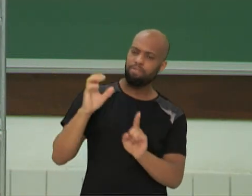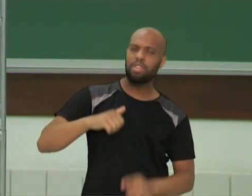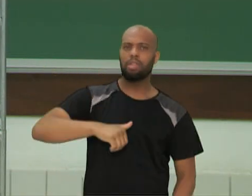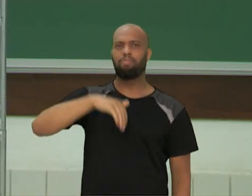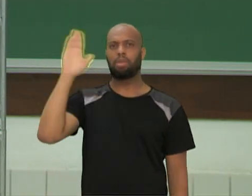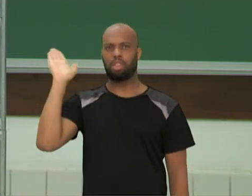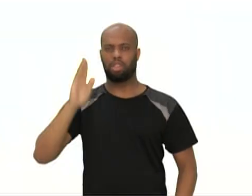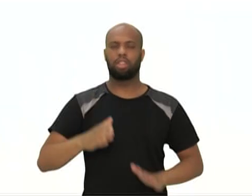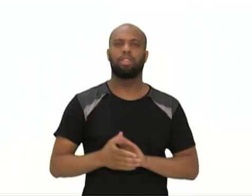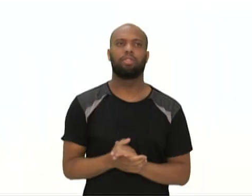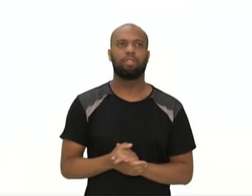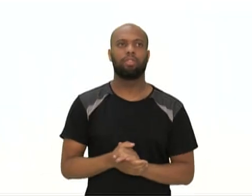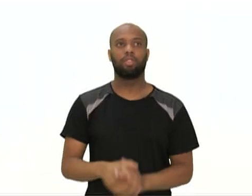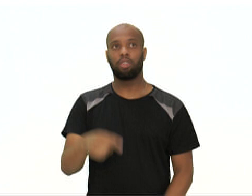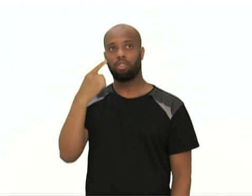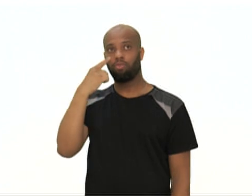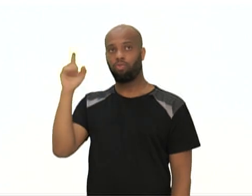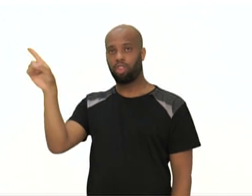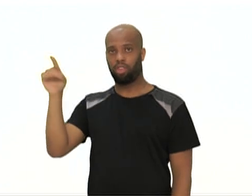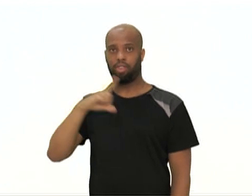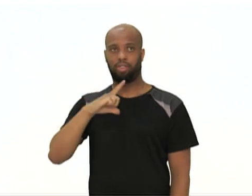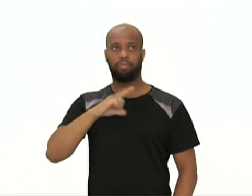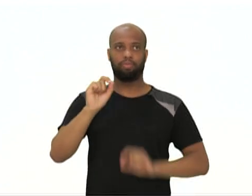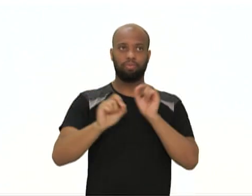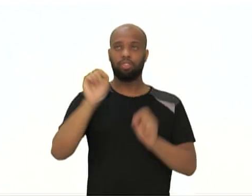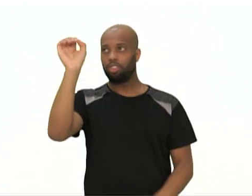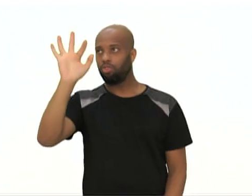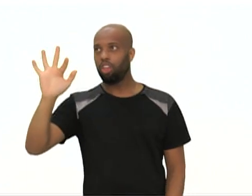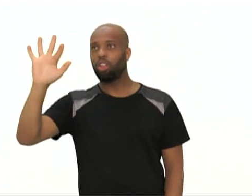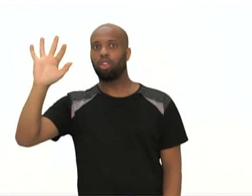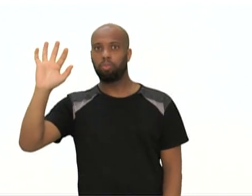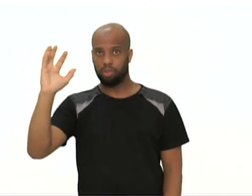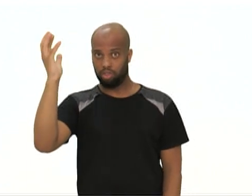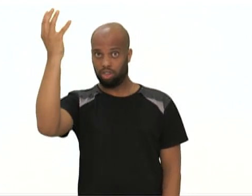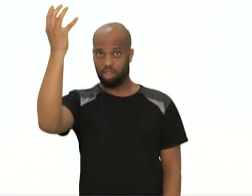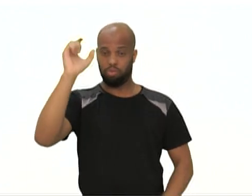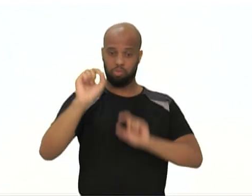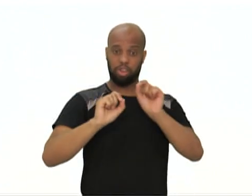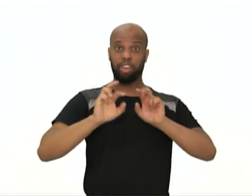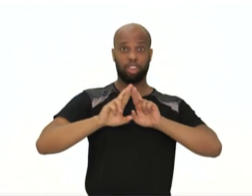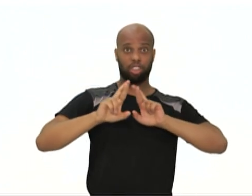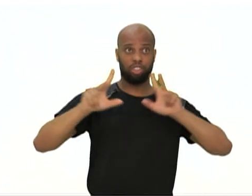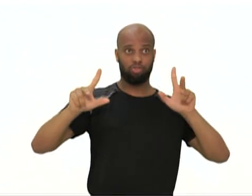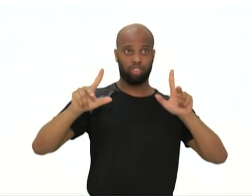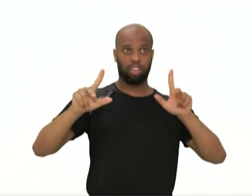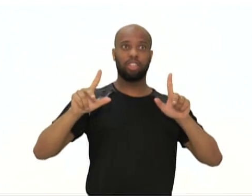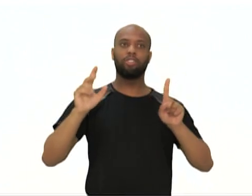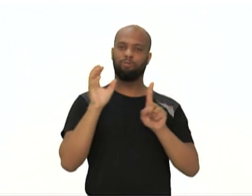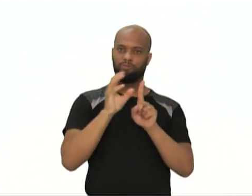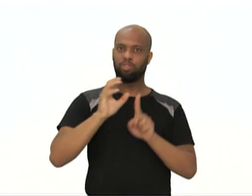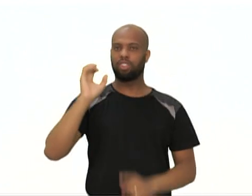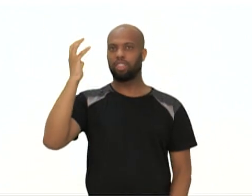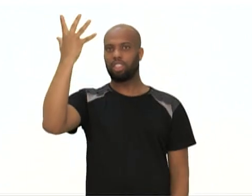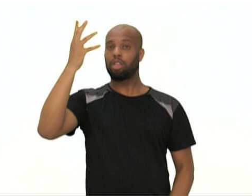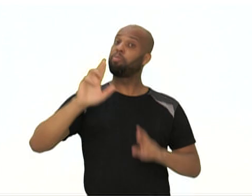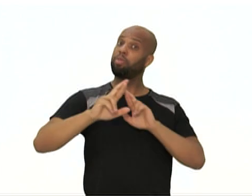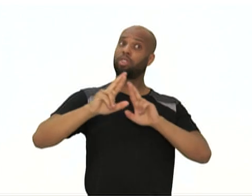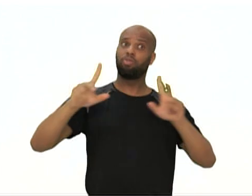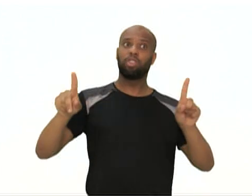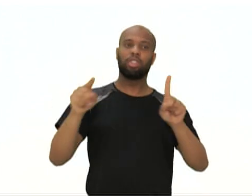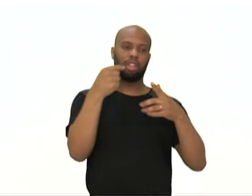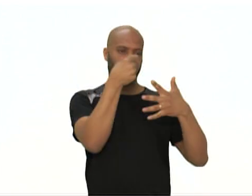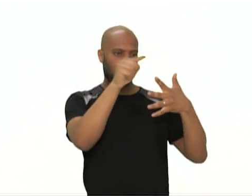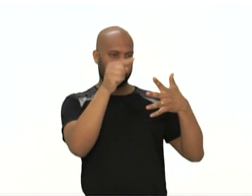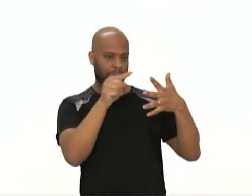E aqui eu trago para você que fenômenos climáticos são diferentes de fatores climáticos que são diferentes de